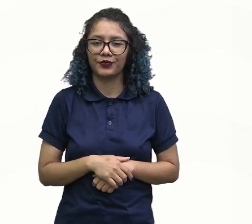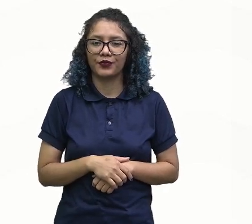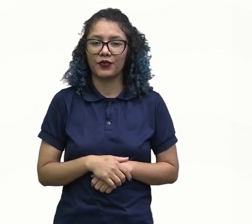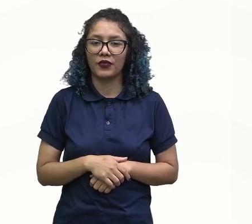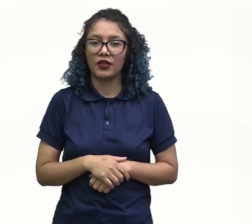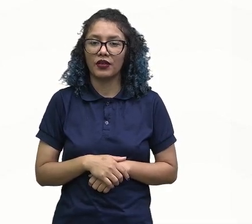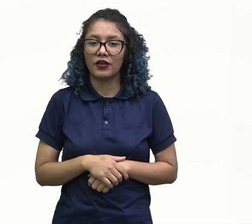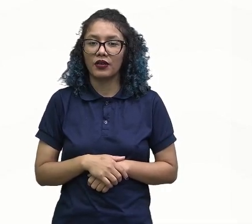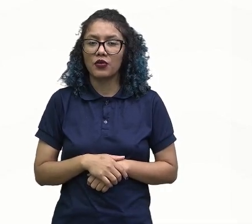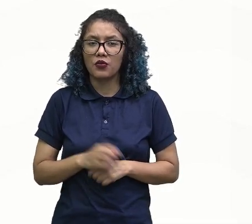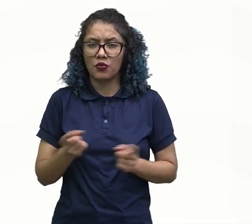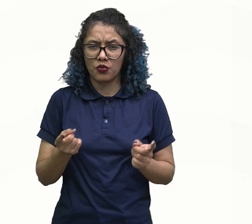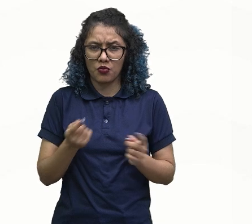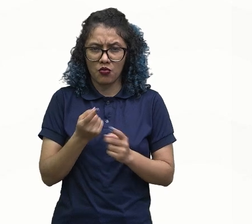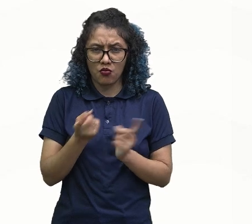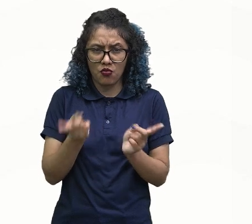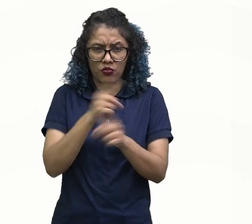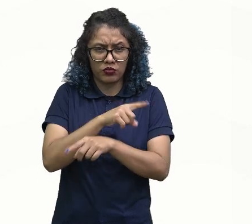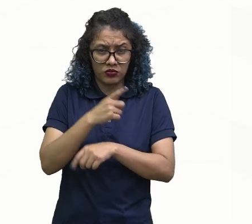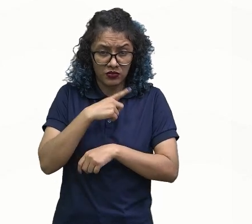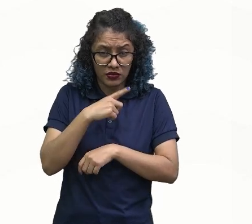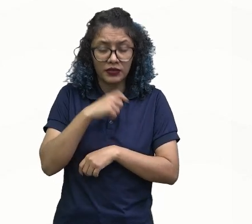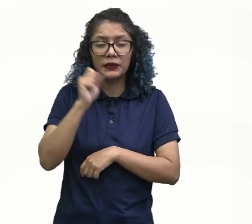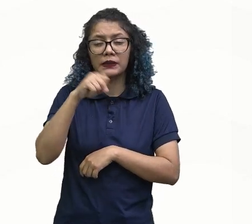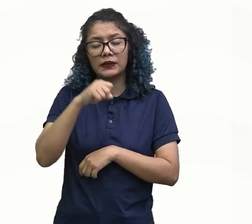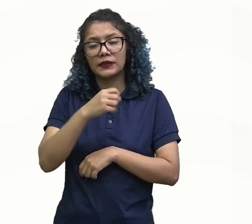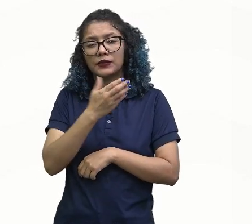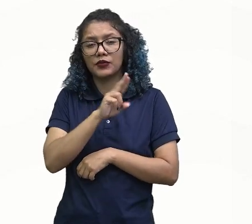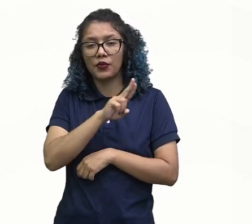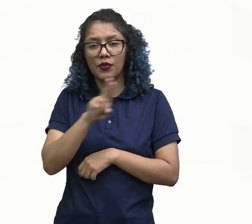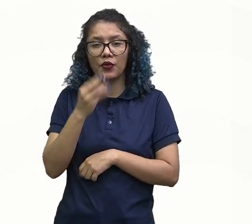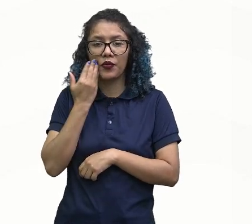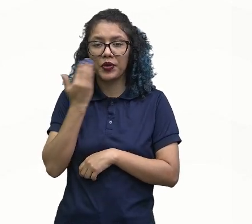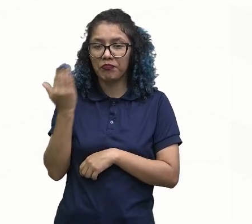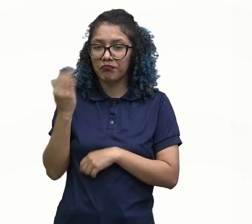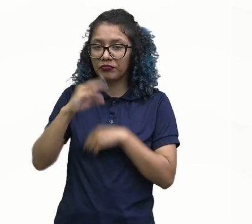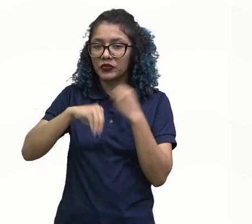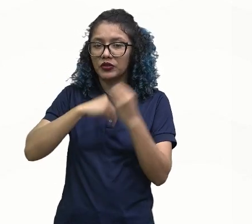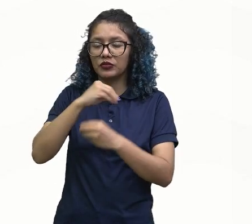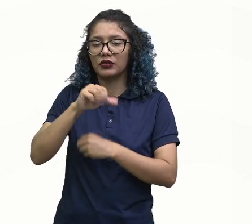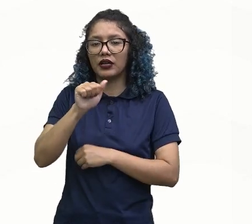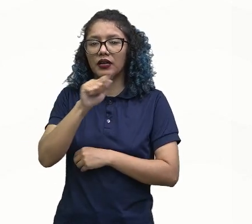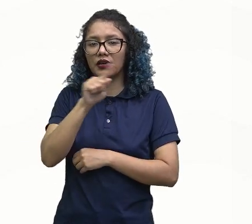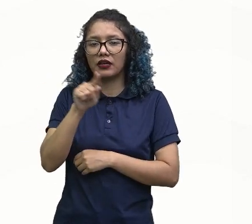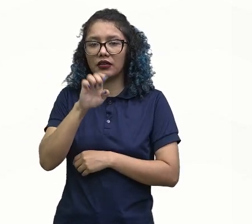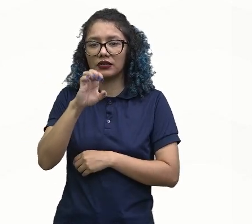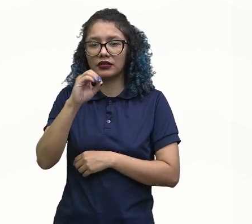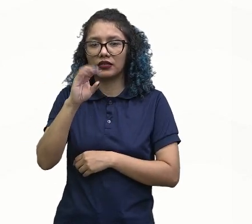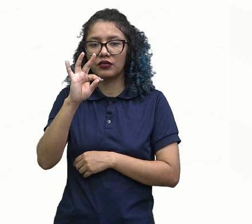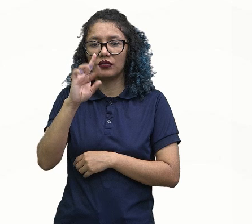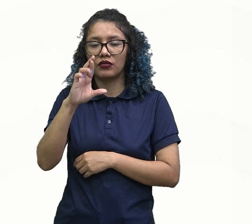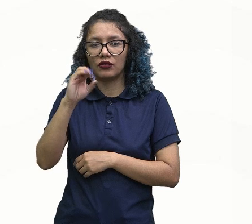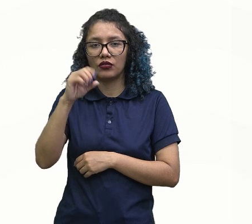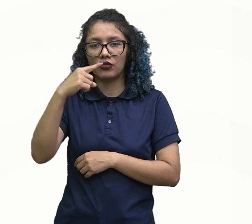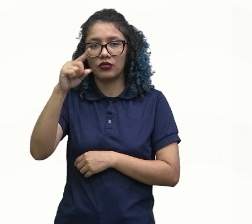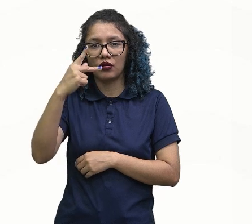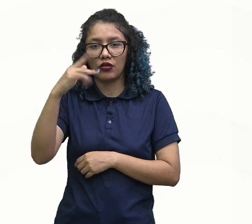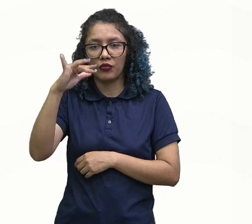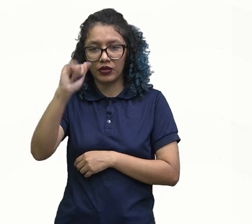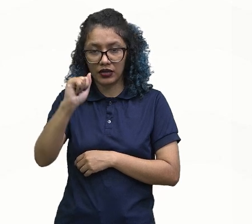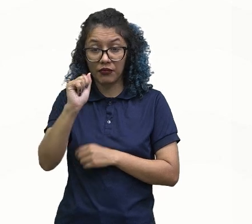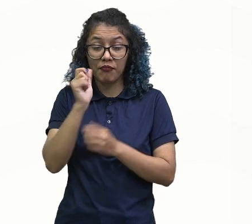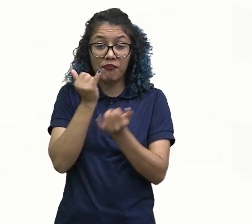Professor, tem o contrário? Tem a mistura azeotrópica. Ela é aquela que se comporta como uma